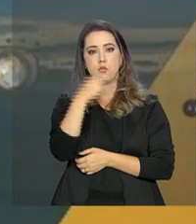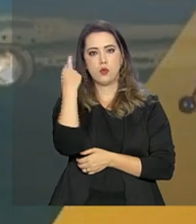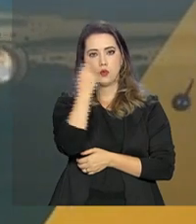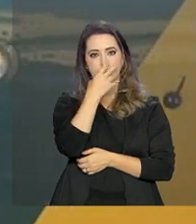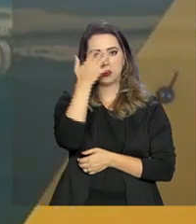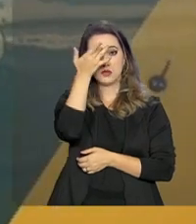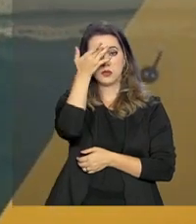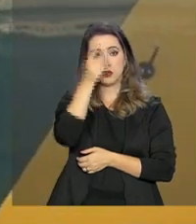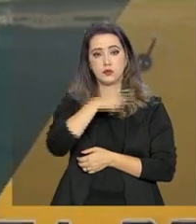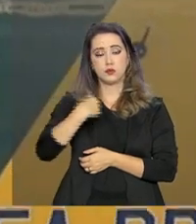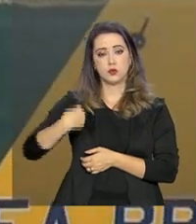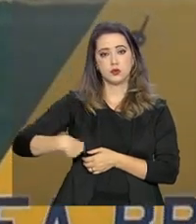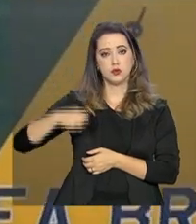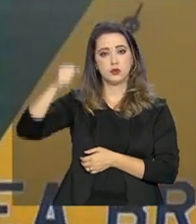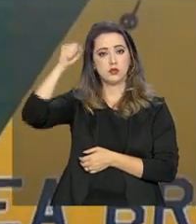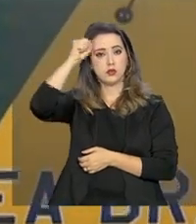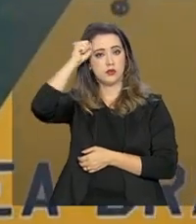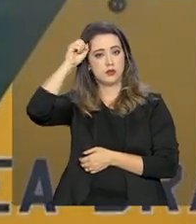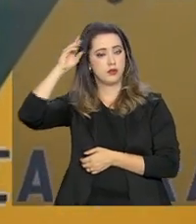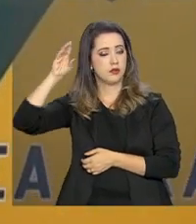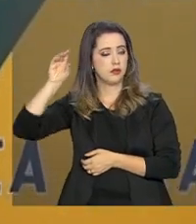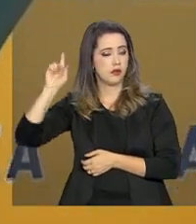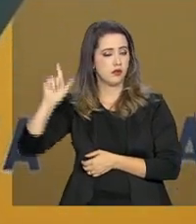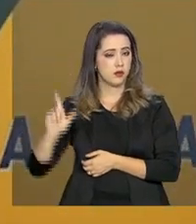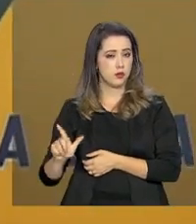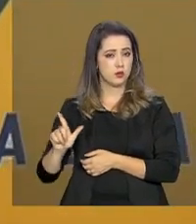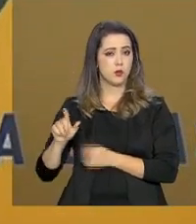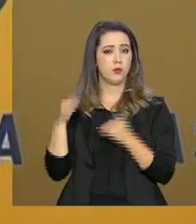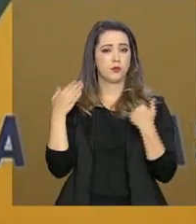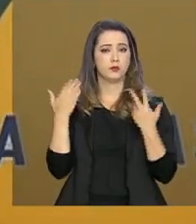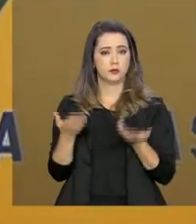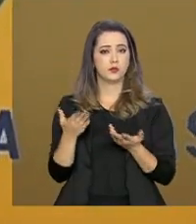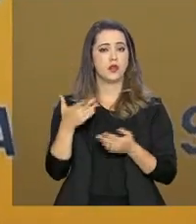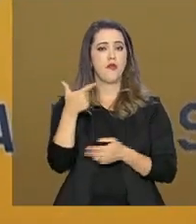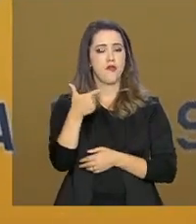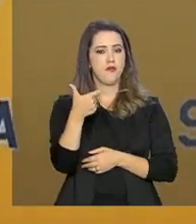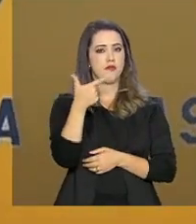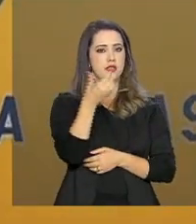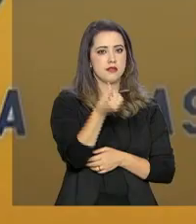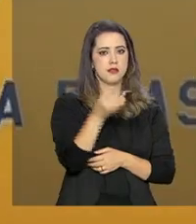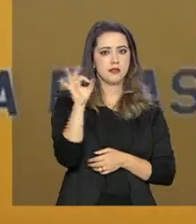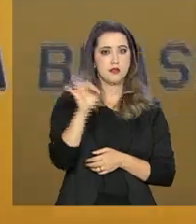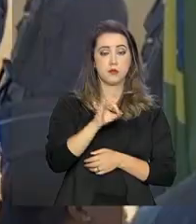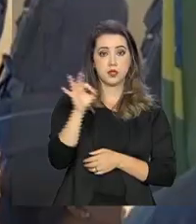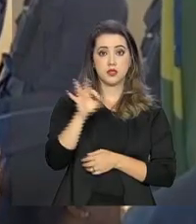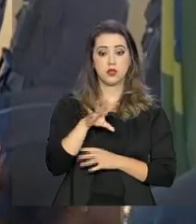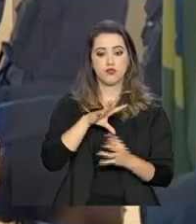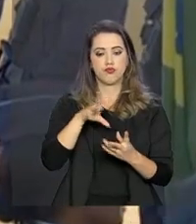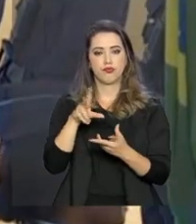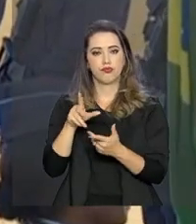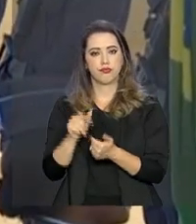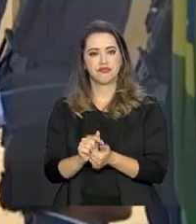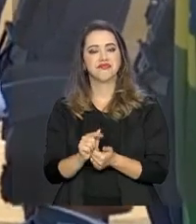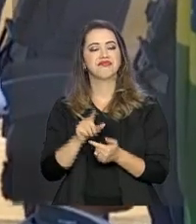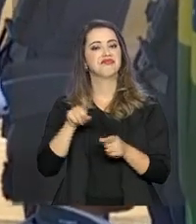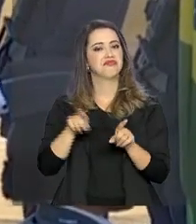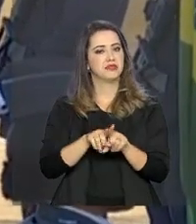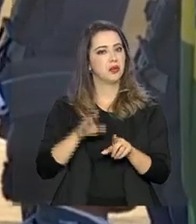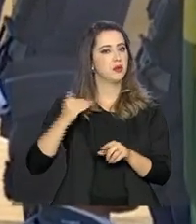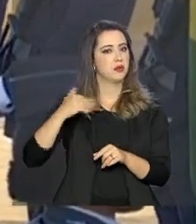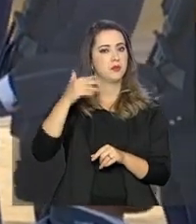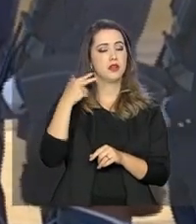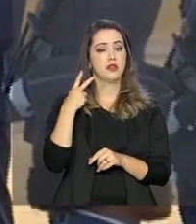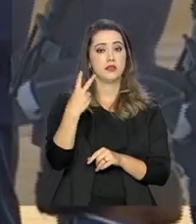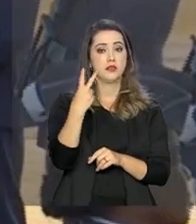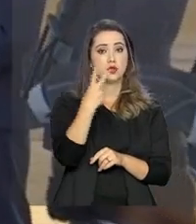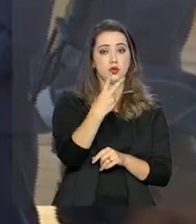e áfrica do sul juntos os países ocupam 26 por cento da área total da terra e respondem por mais de 22 por cento